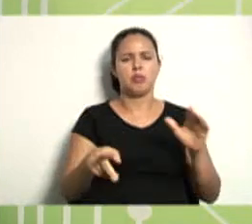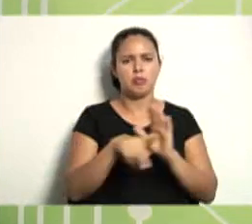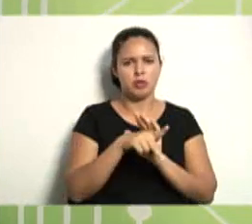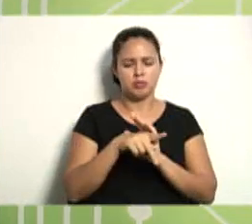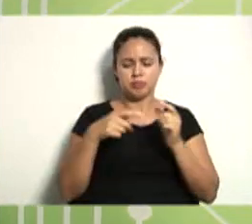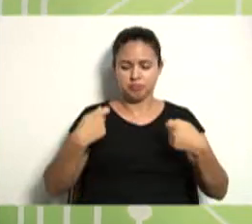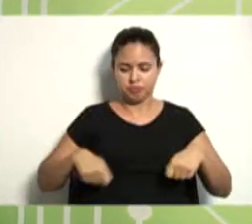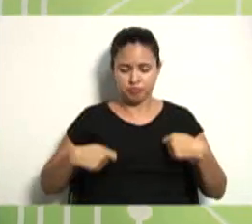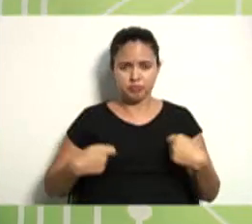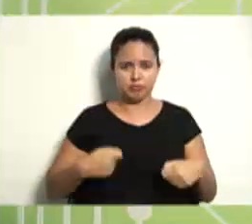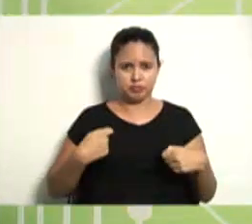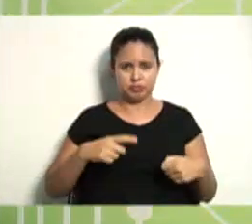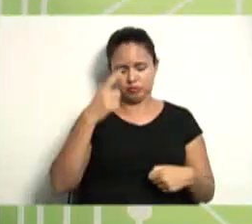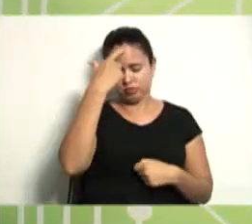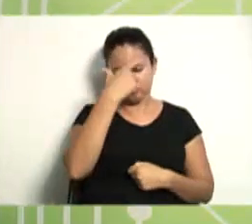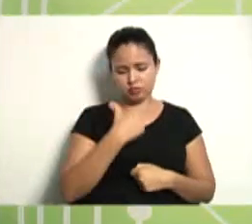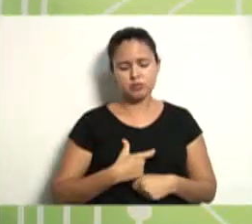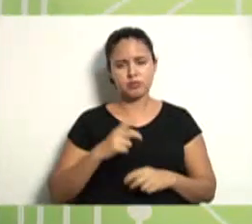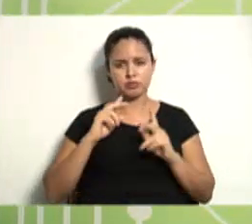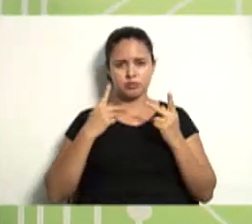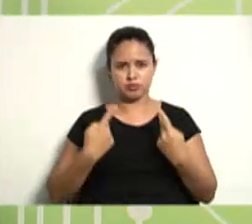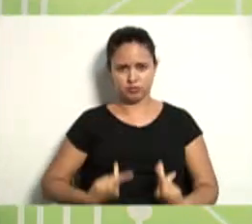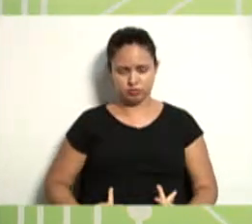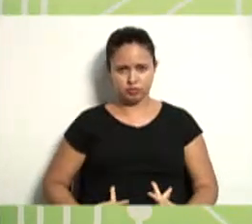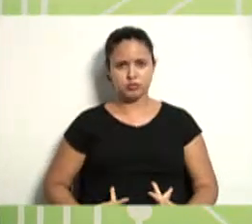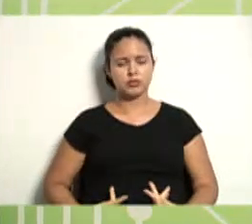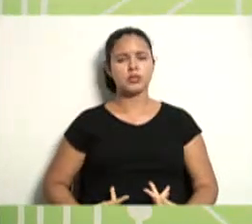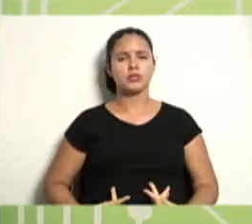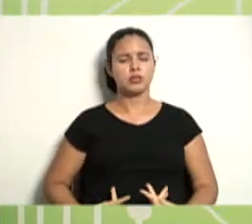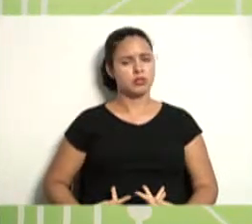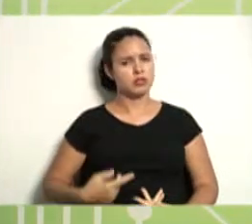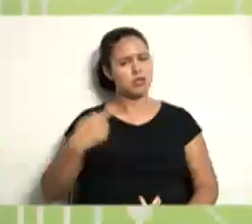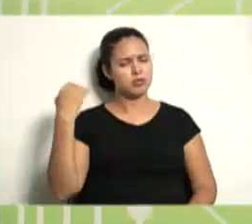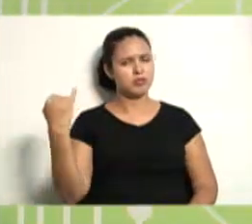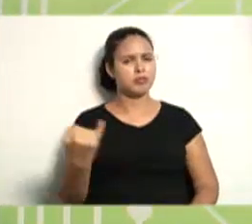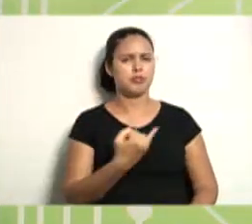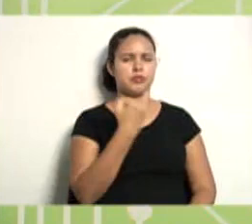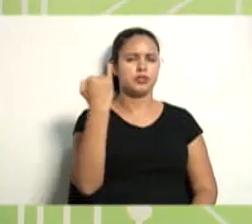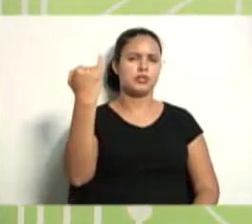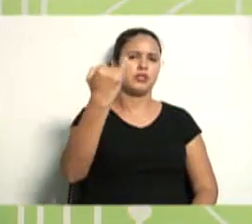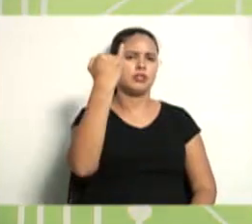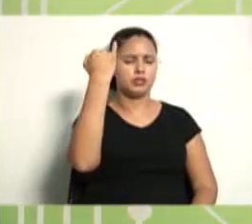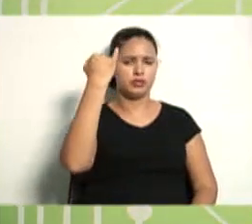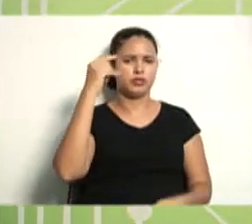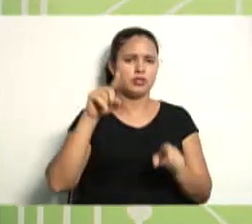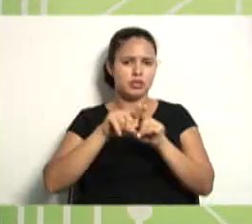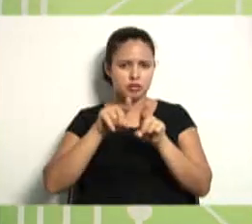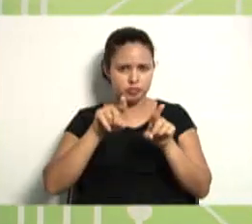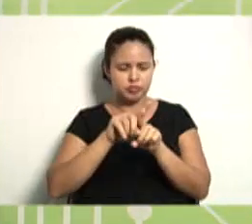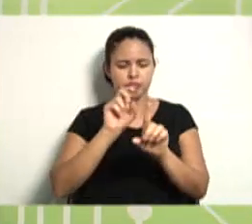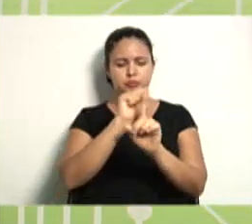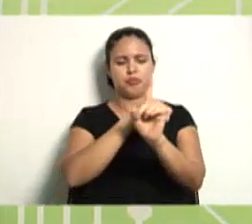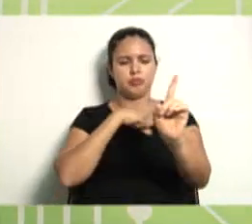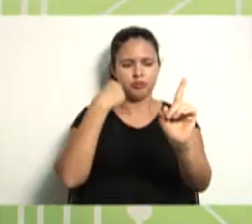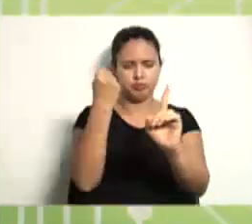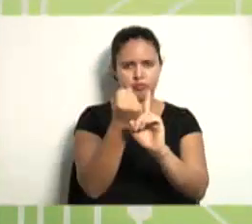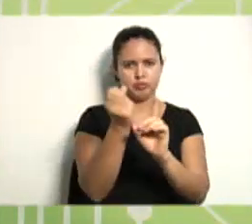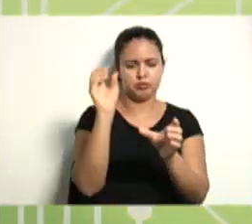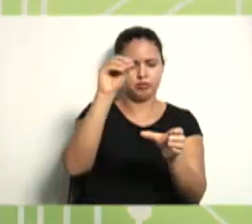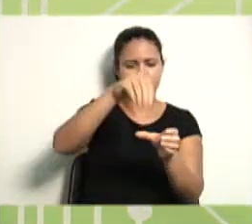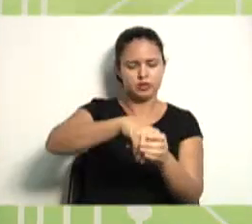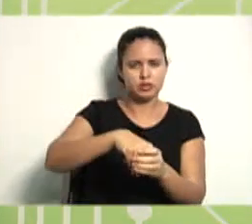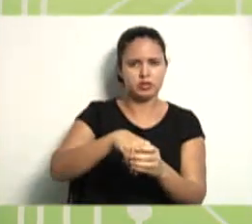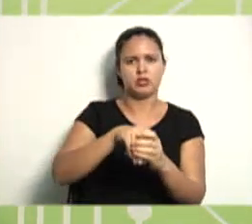necessidade biológica e satisfazem a nossa necessidade social. Então, gente,